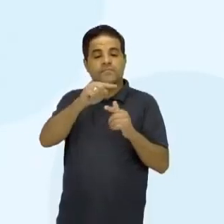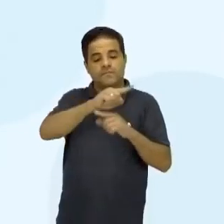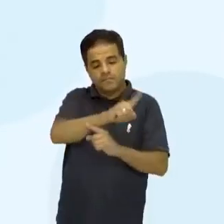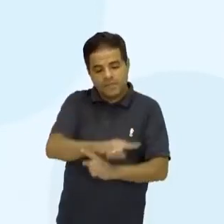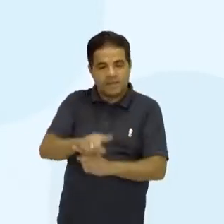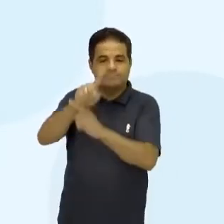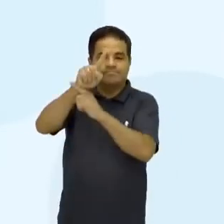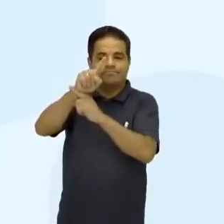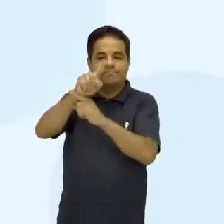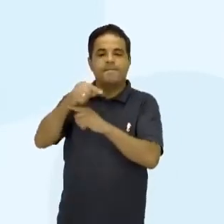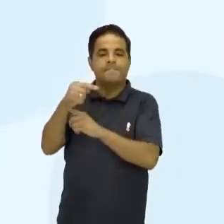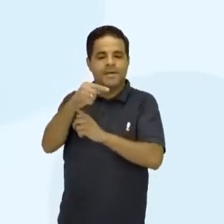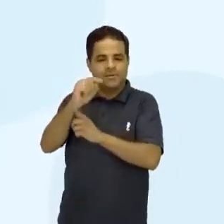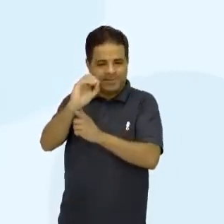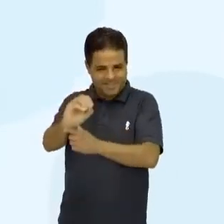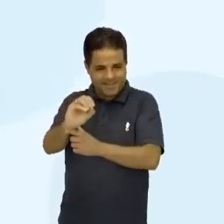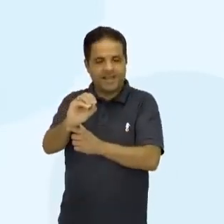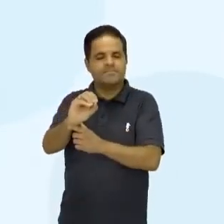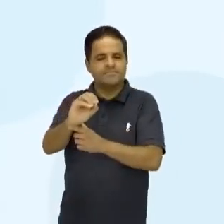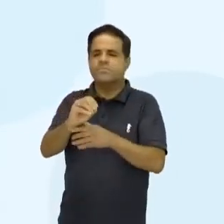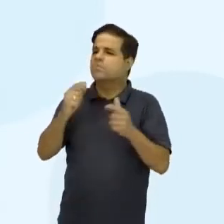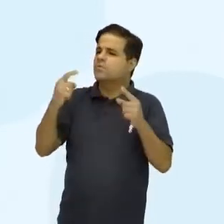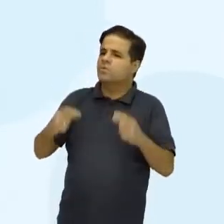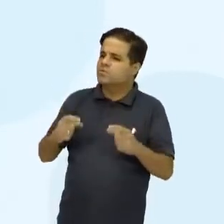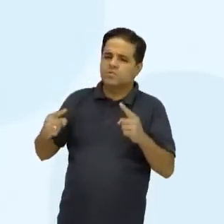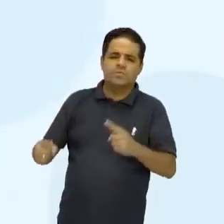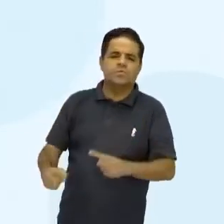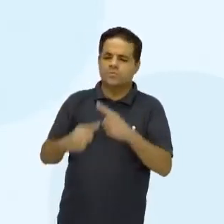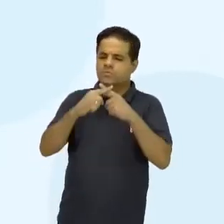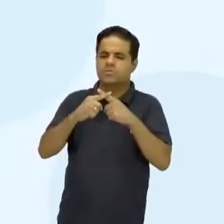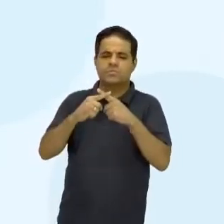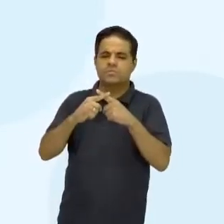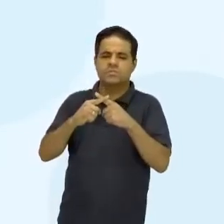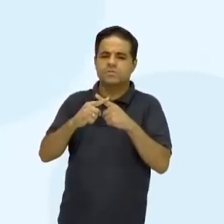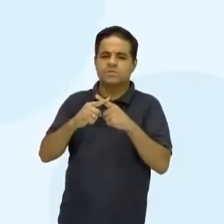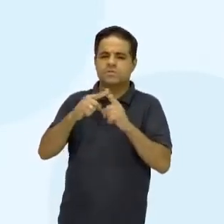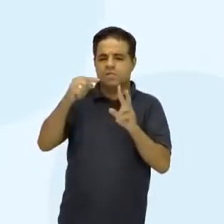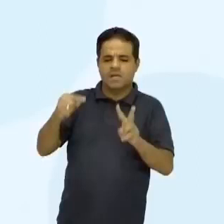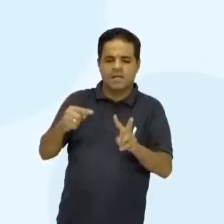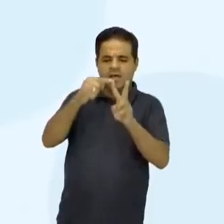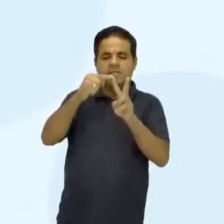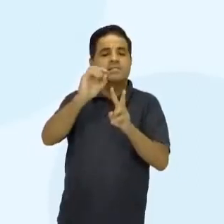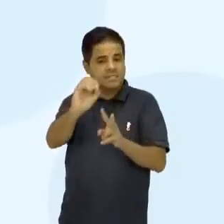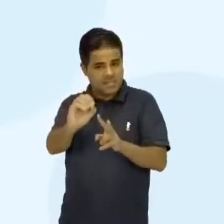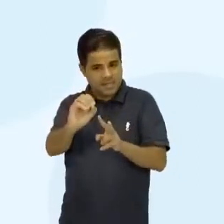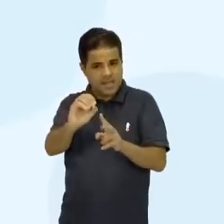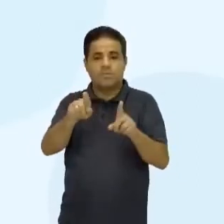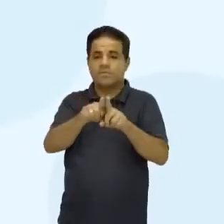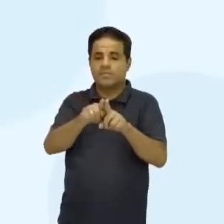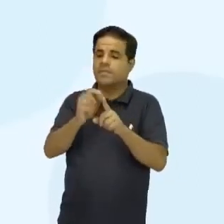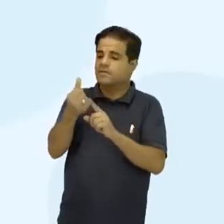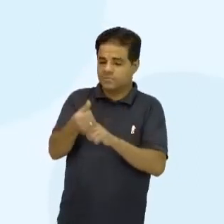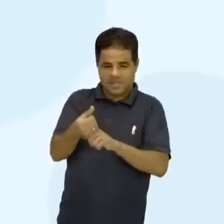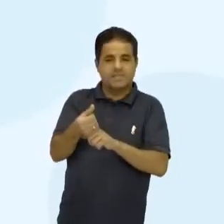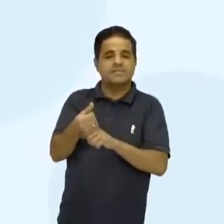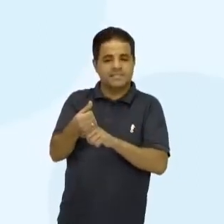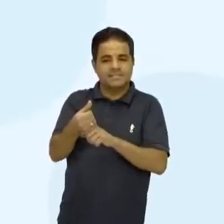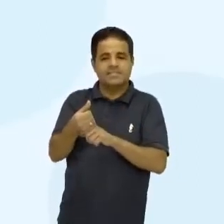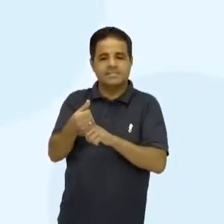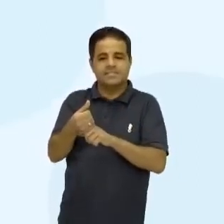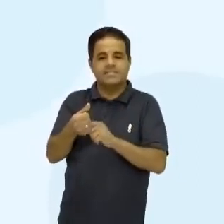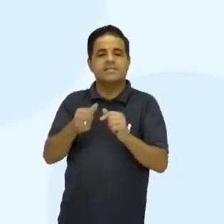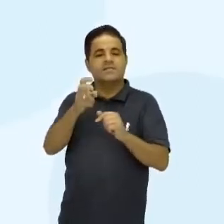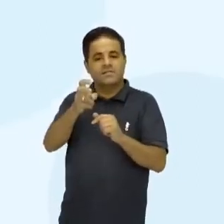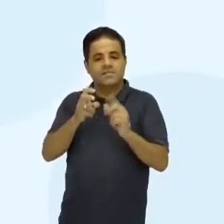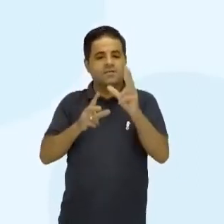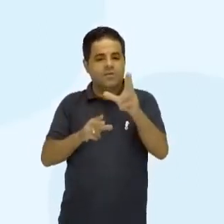É menor do que zero. Ok. Onde cruza o eixo x? Nas raízes, no 0 e no 6. Então, x é igual